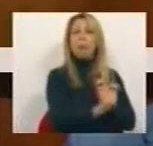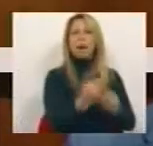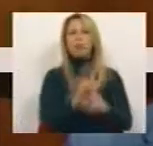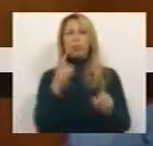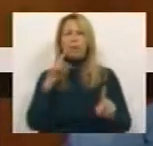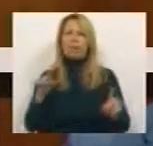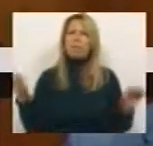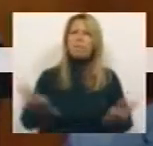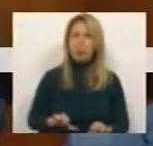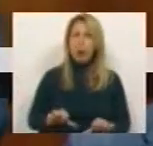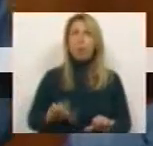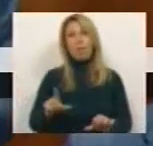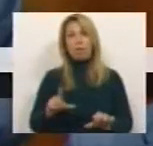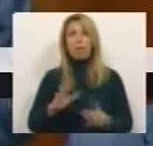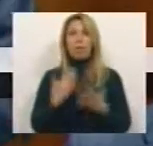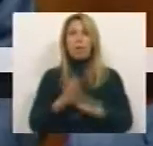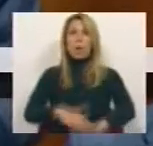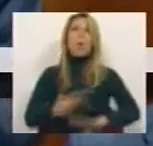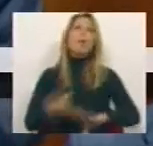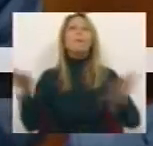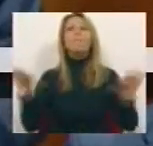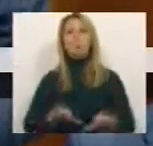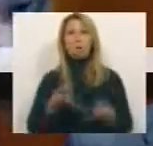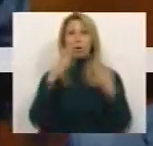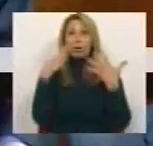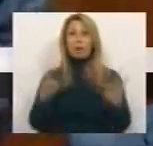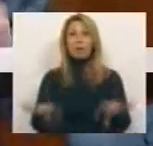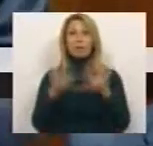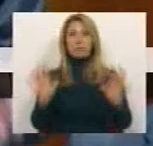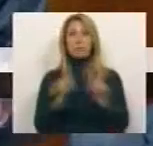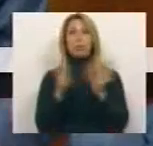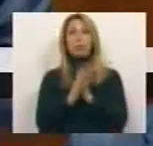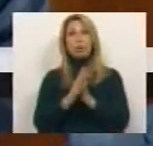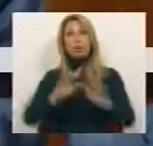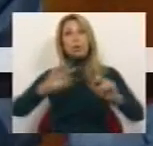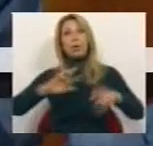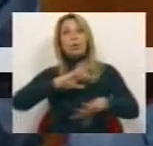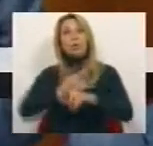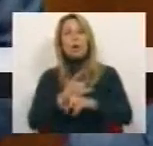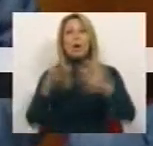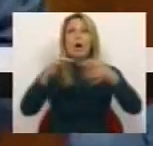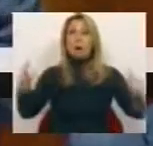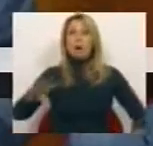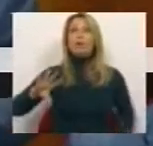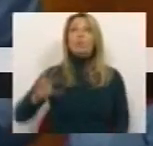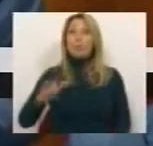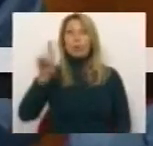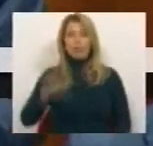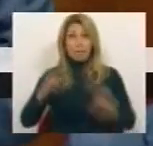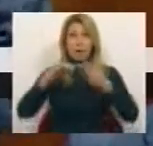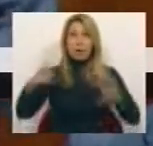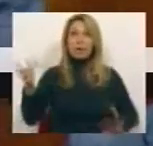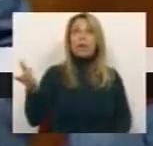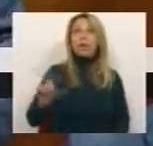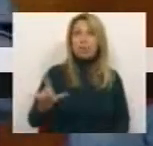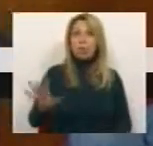mau tornar-se ainda pior e, como é normal, como em todas as outras autarquias deste país, também a autarquia de Lisboa,